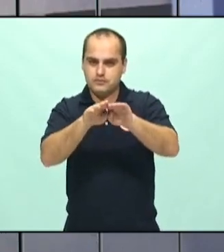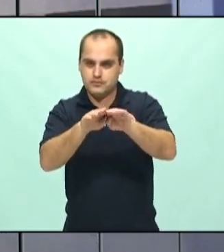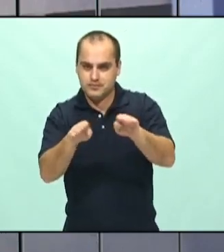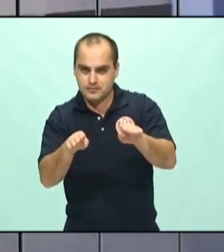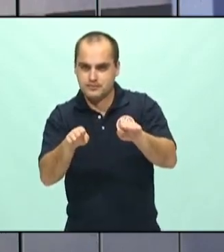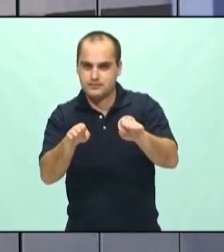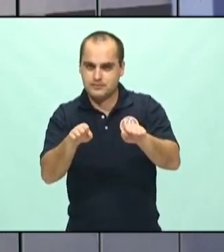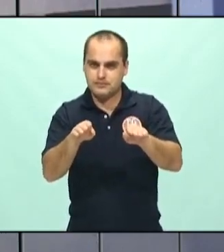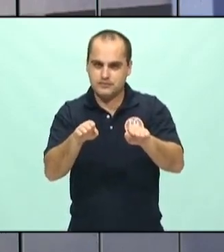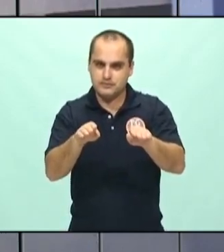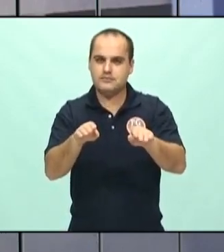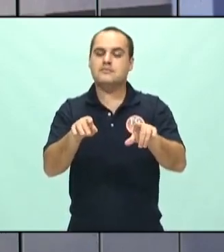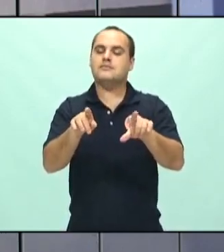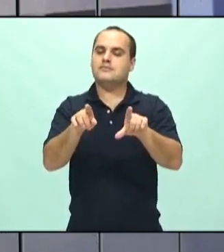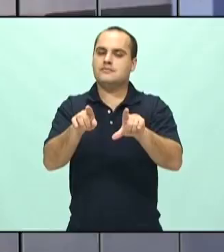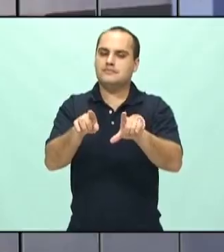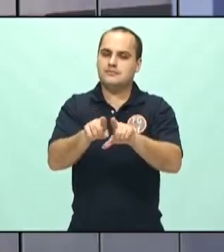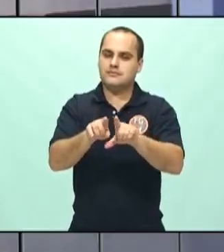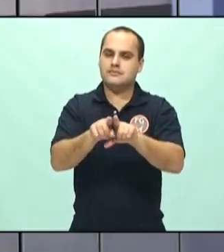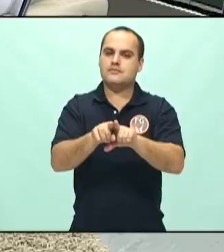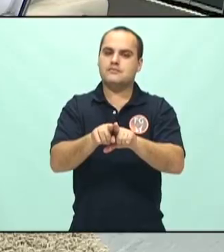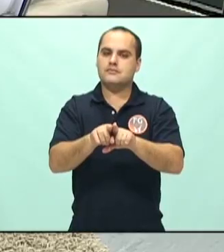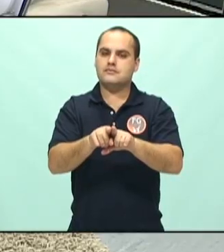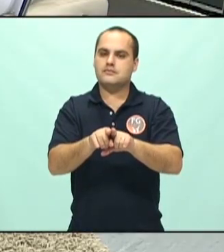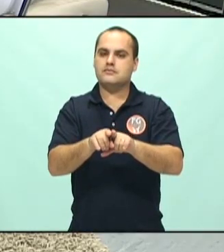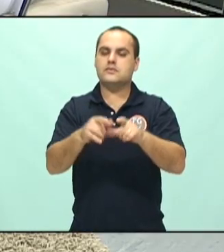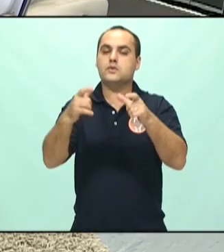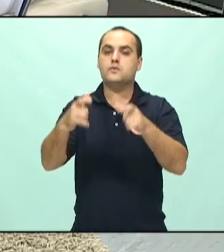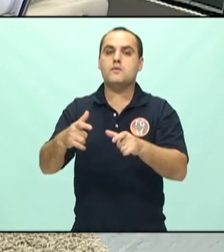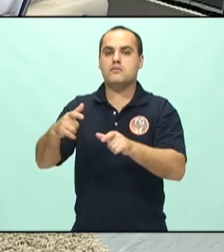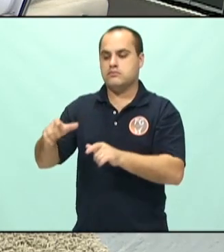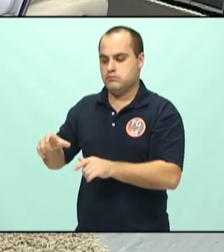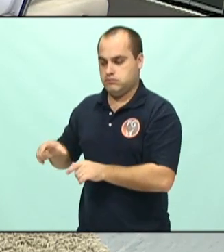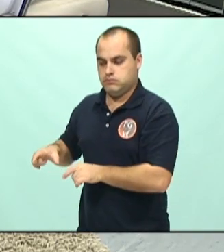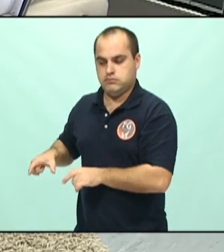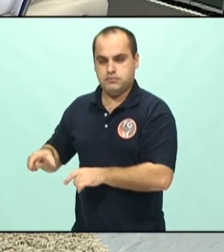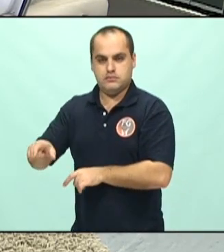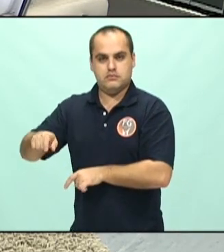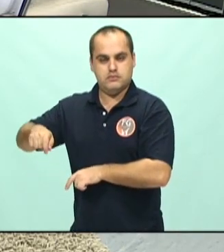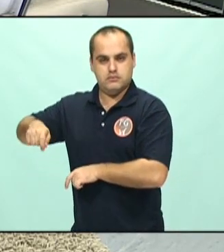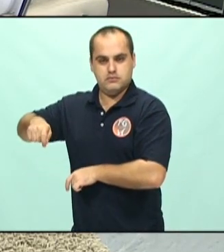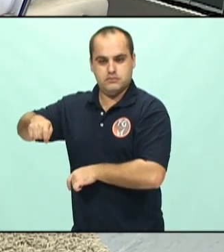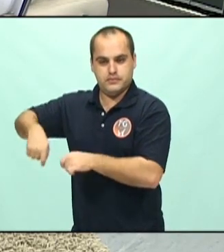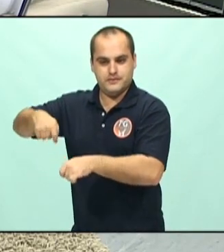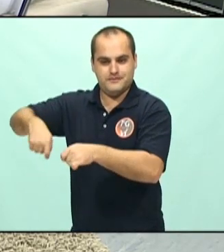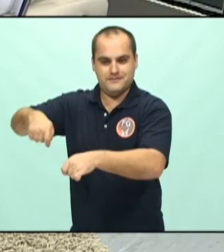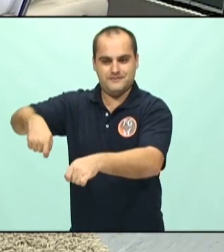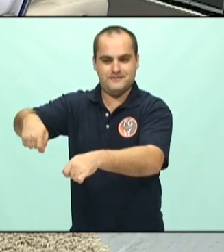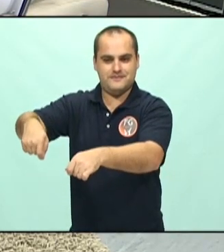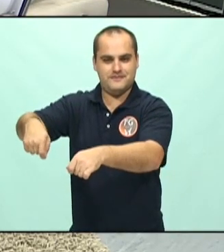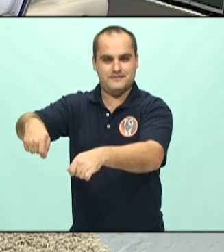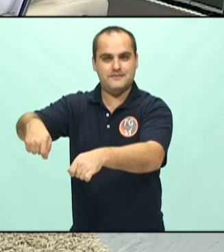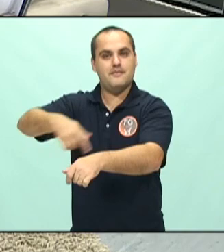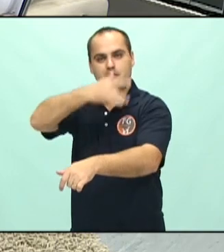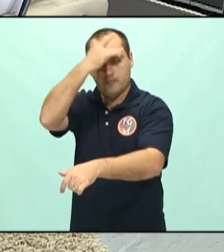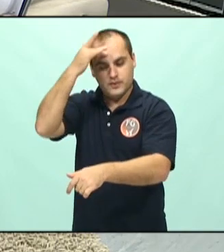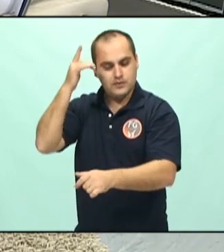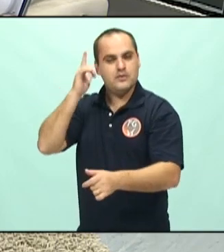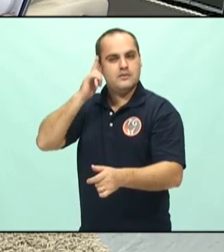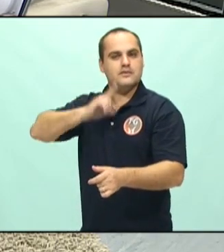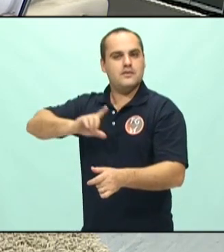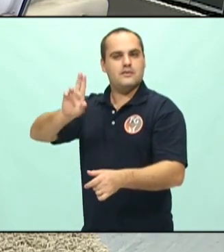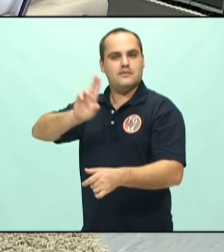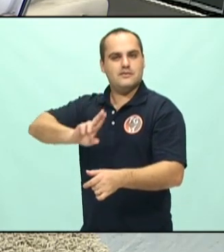dificultando 11 ocorre há até o passeio ciclista ou ao ciclista normal passeio pedestre ali está muito